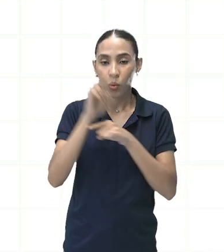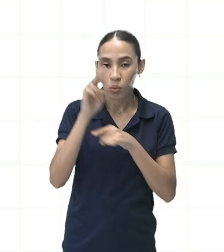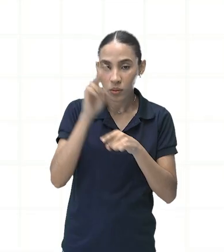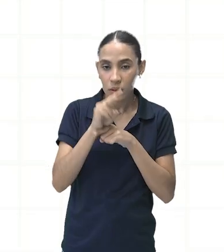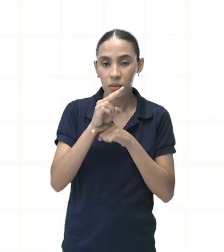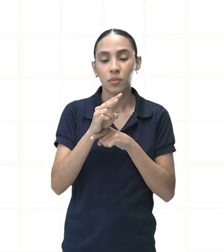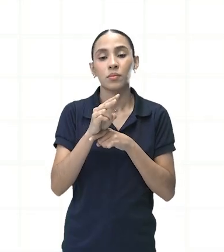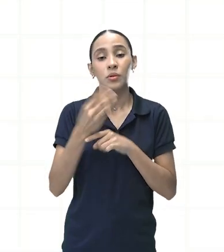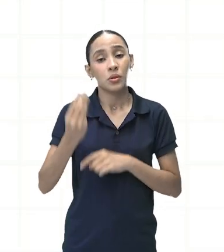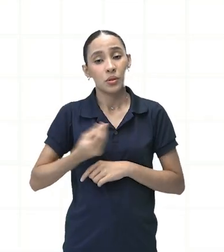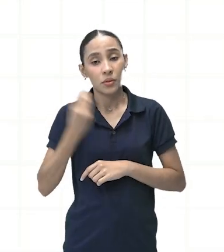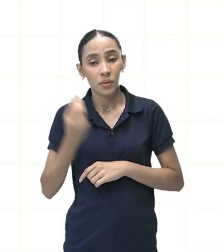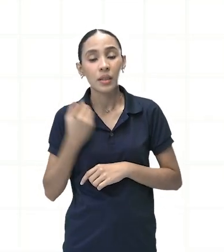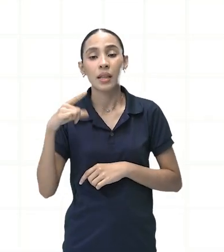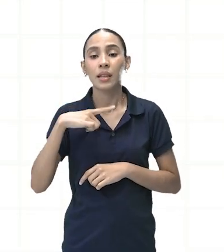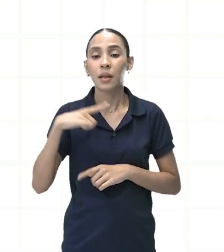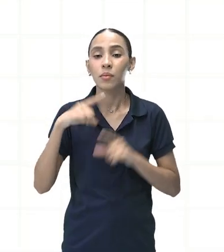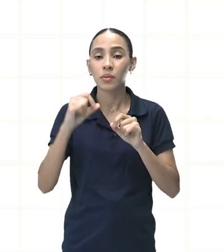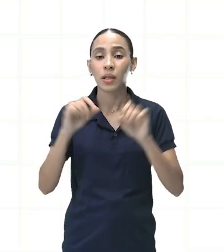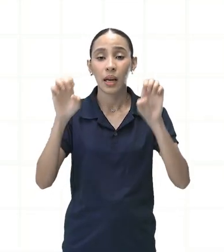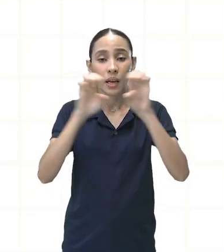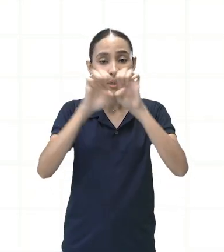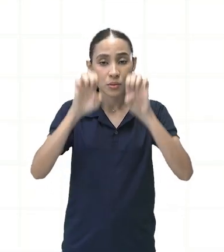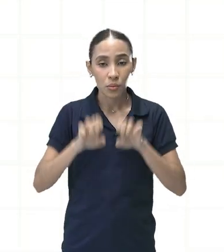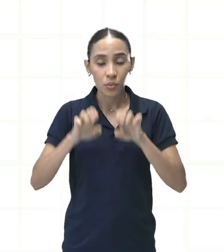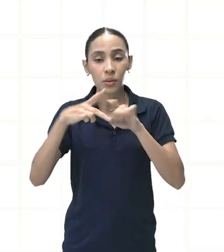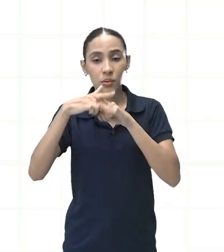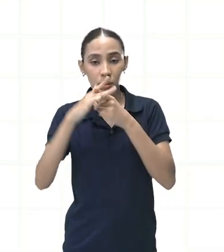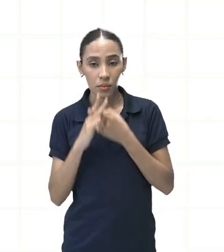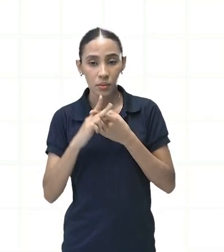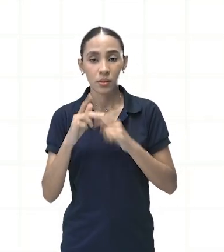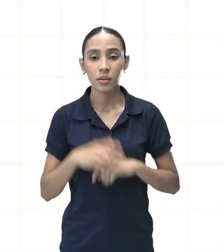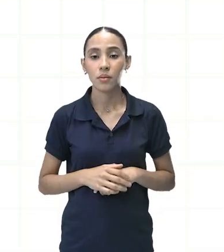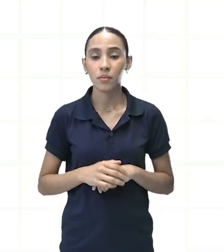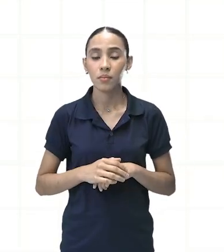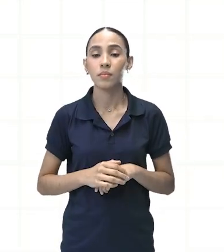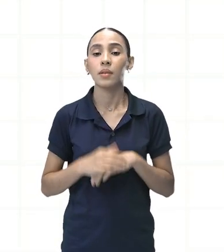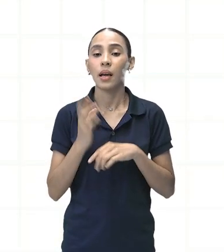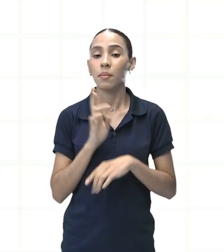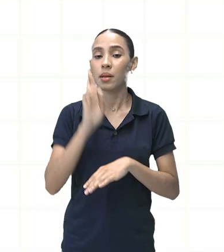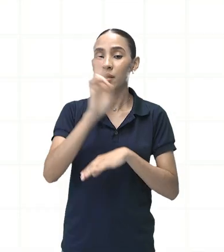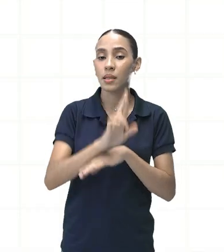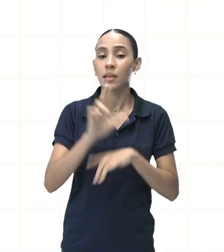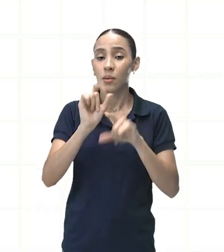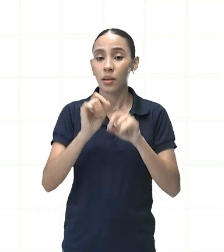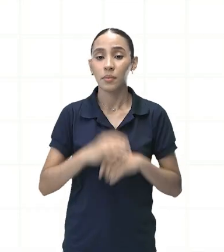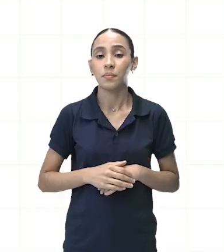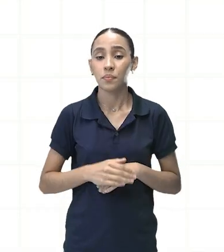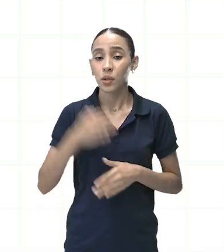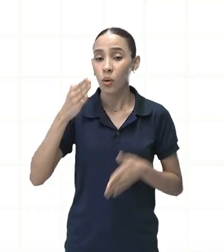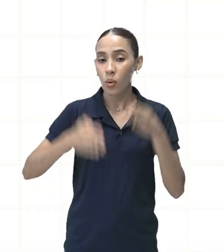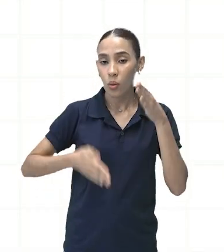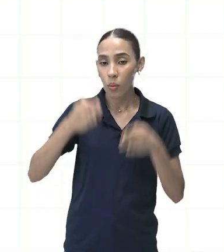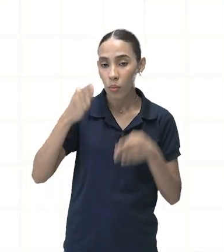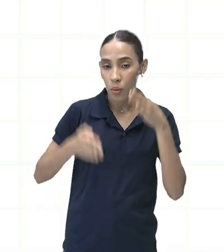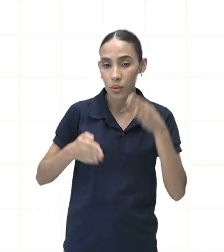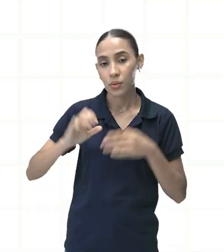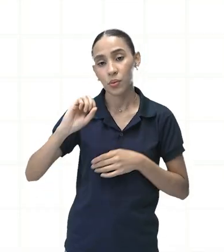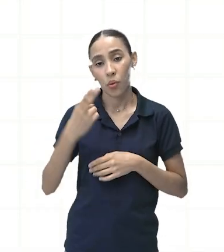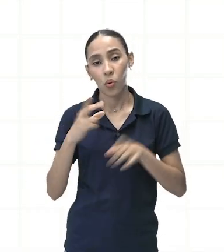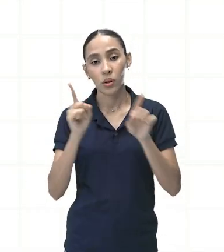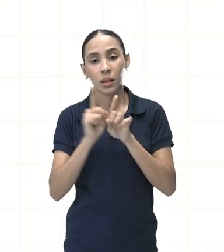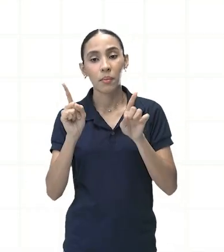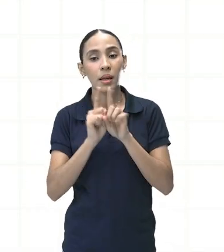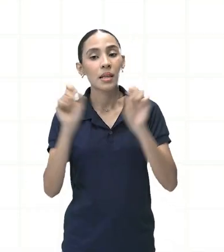outro lugar, nós temos a infraestrutura de manutenção, o que está representado por robôs